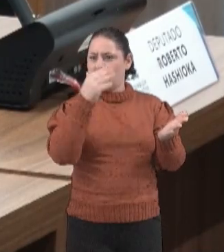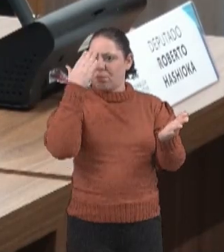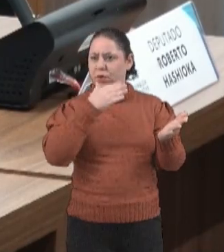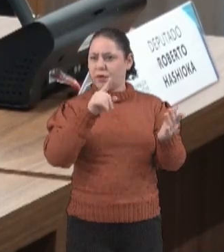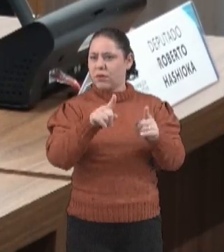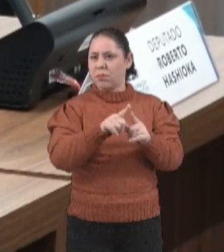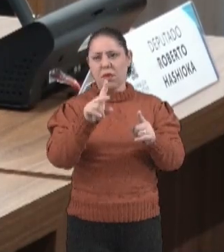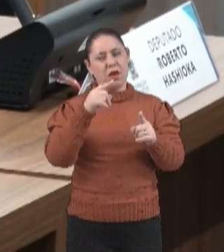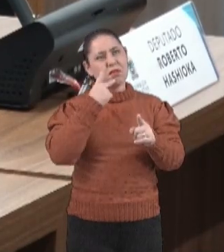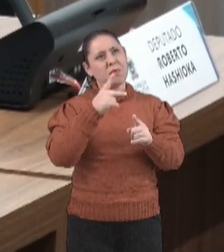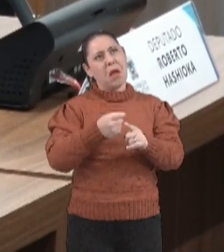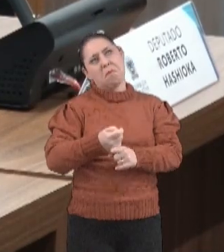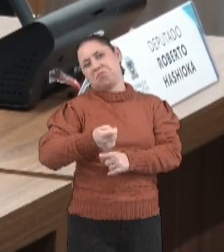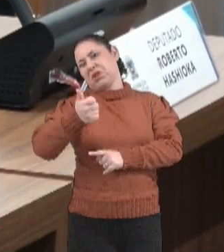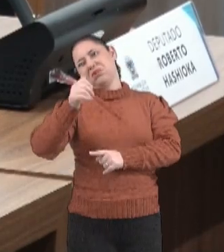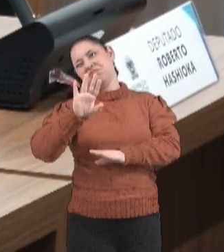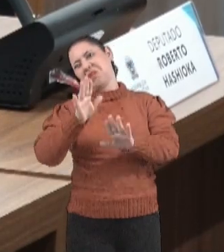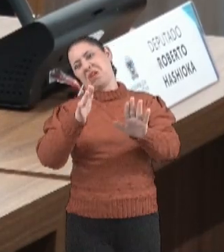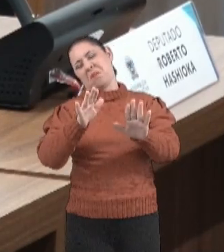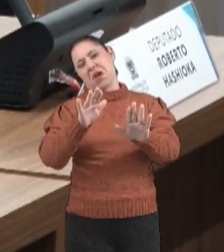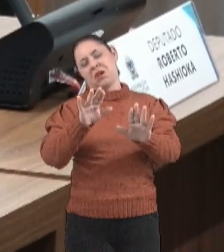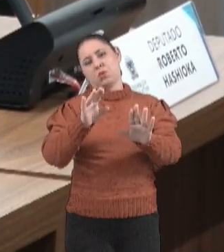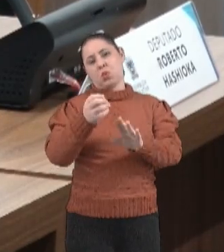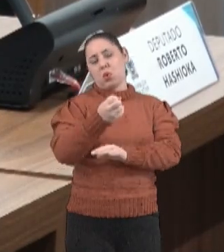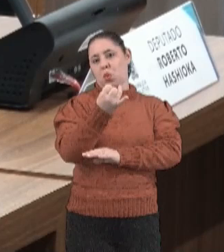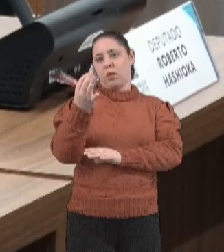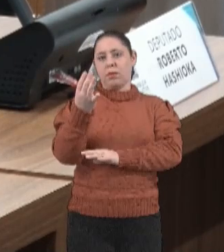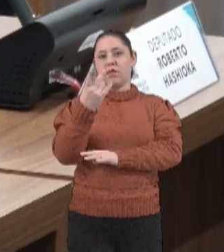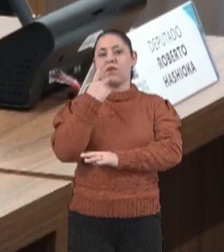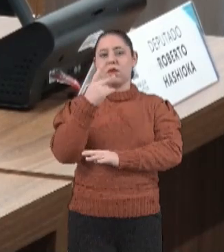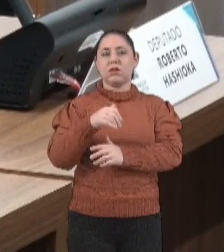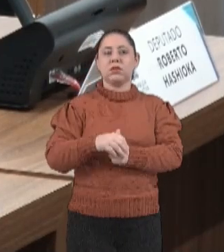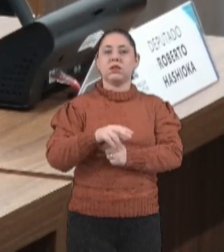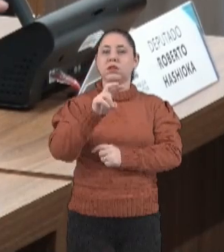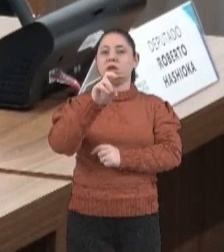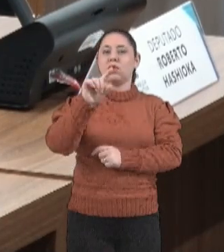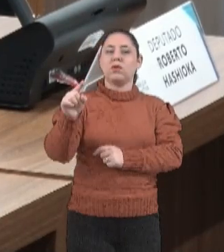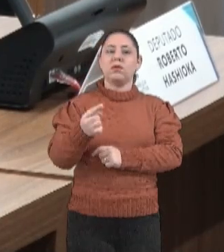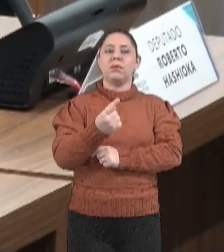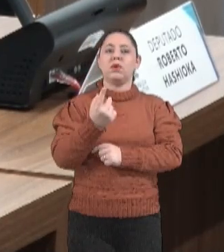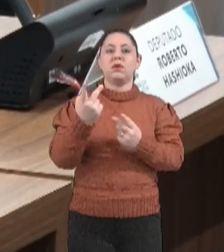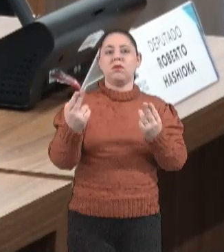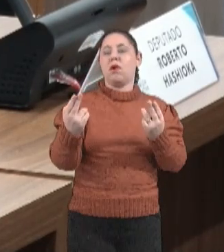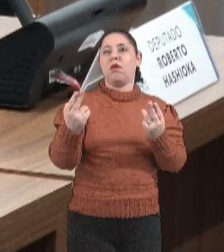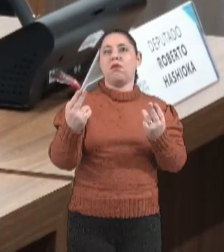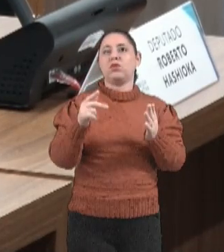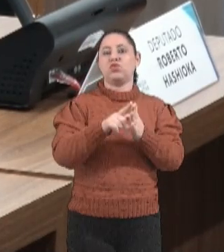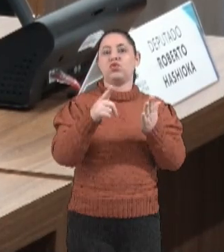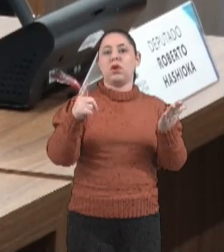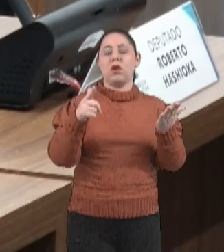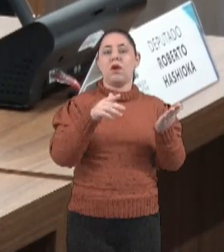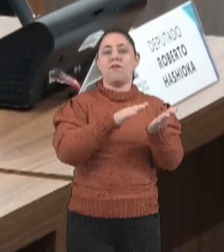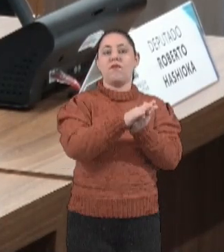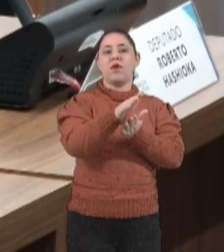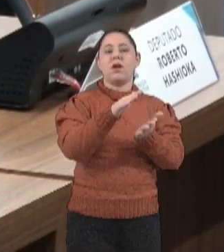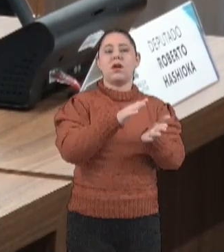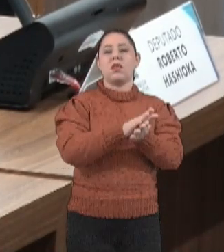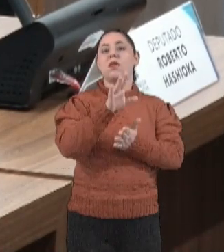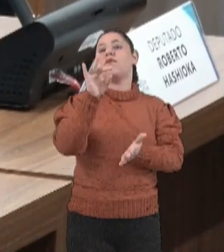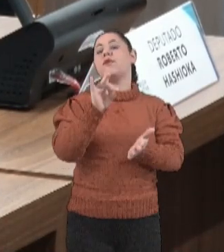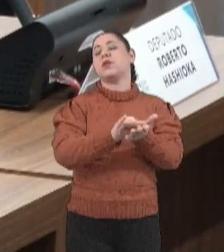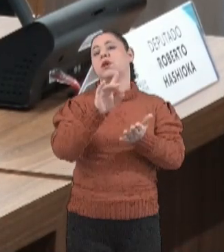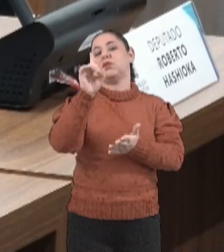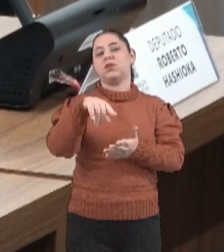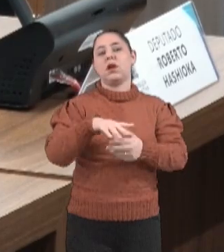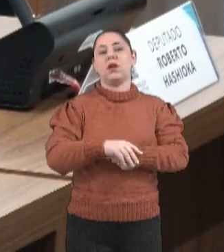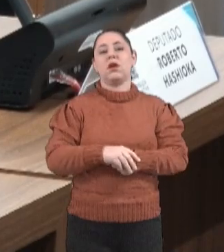Ele está falando, está chutando um número aí. Está chutando 5.000 exemplares como se fosse os jornais publicarem. Eu acho que, na